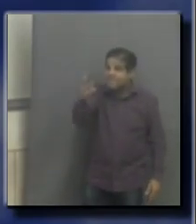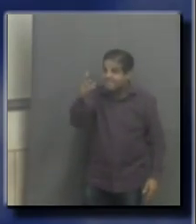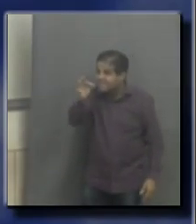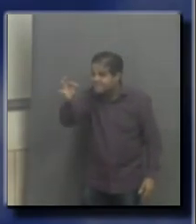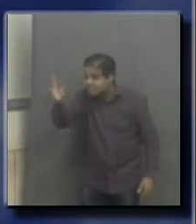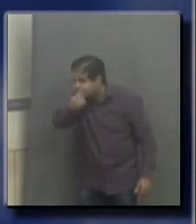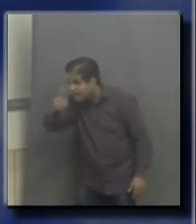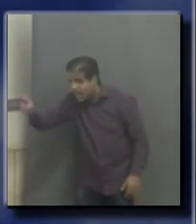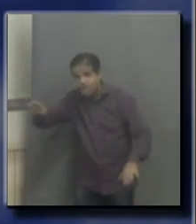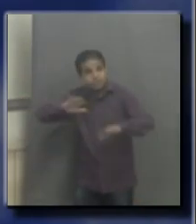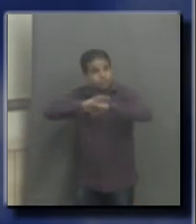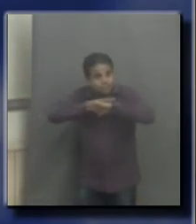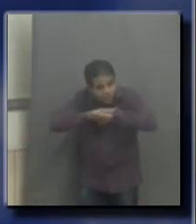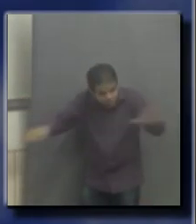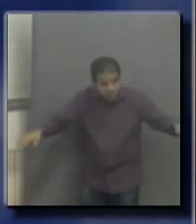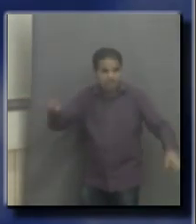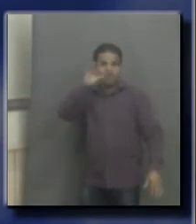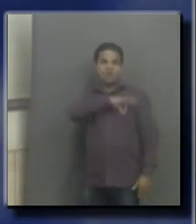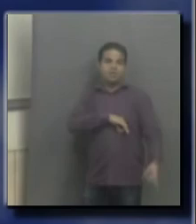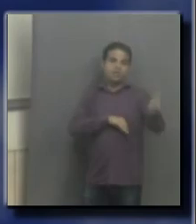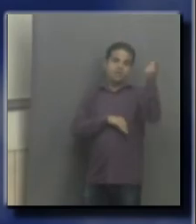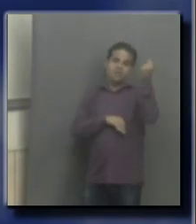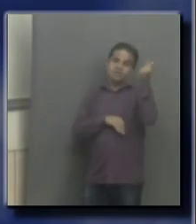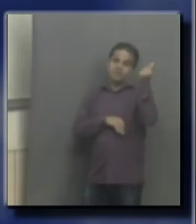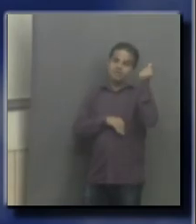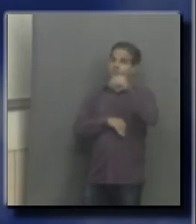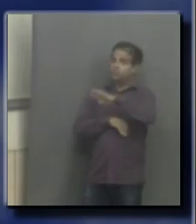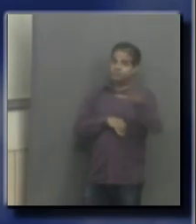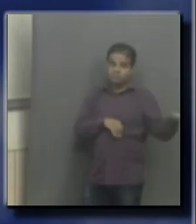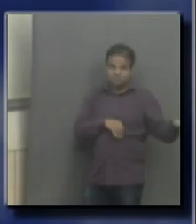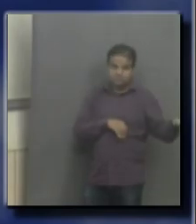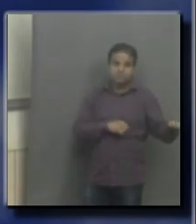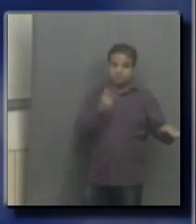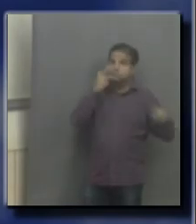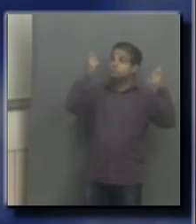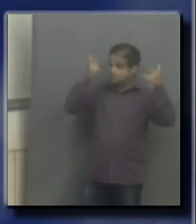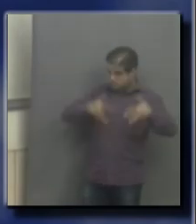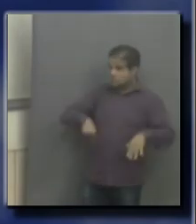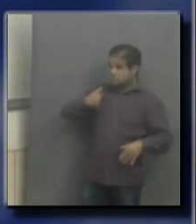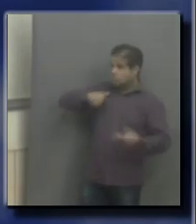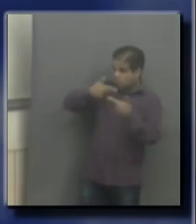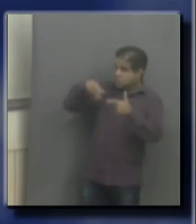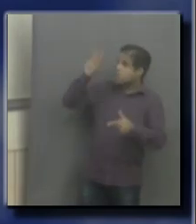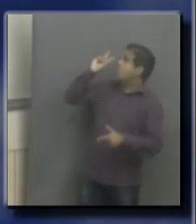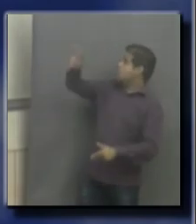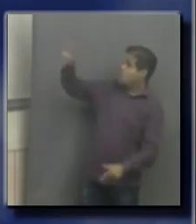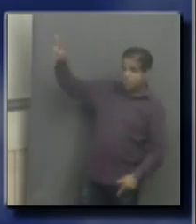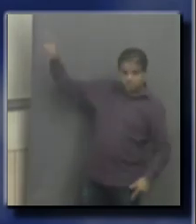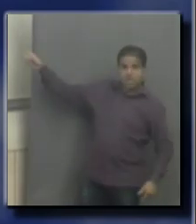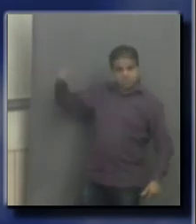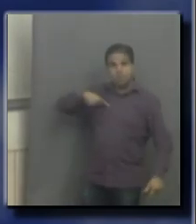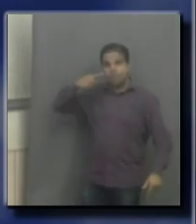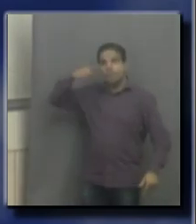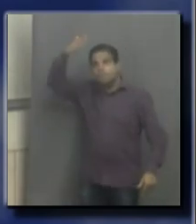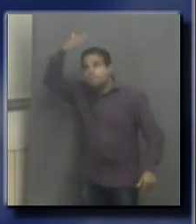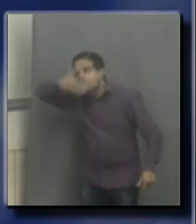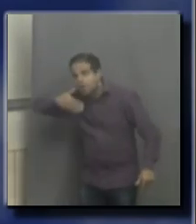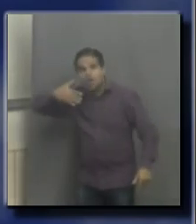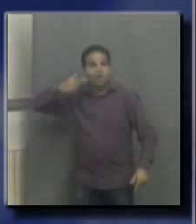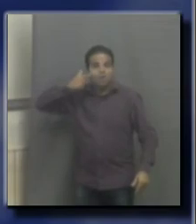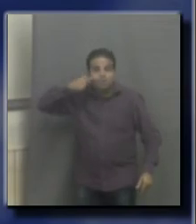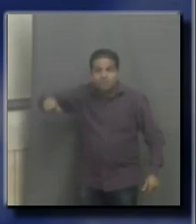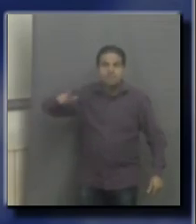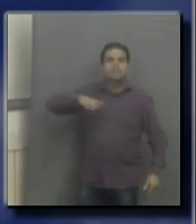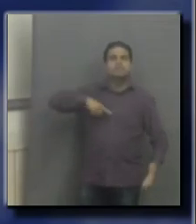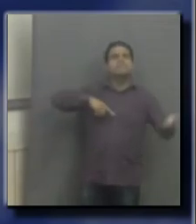1.300 para fazer isto, né? Então, estou citando situações reais que eu tenho visto, porque nós estamos voltando.